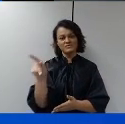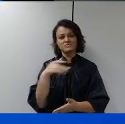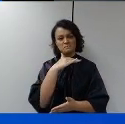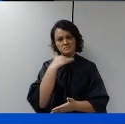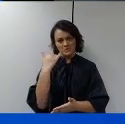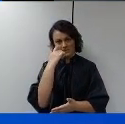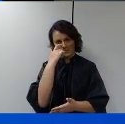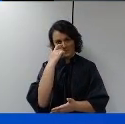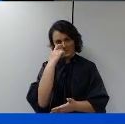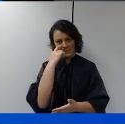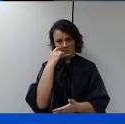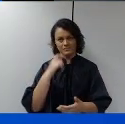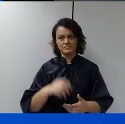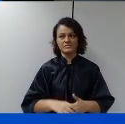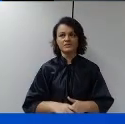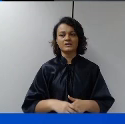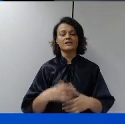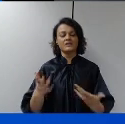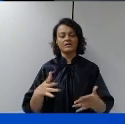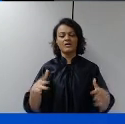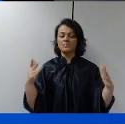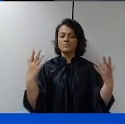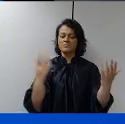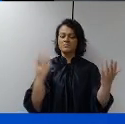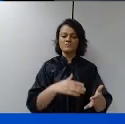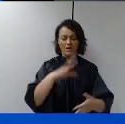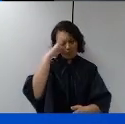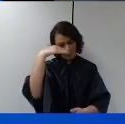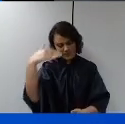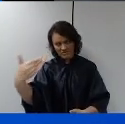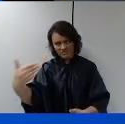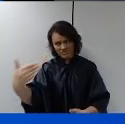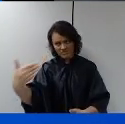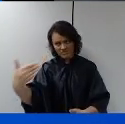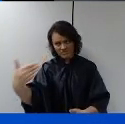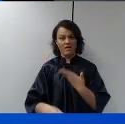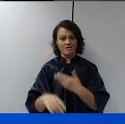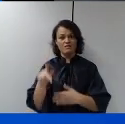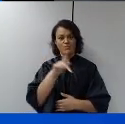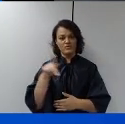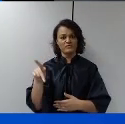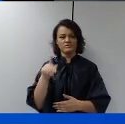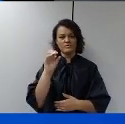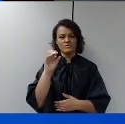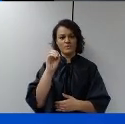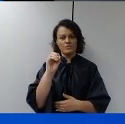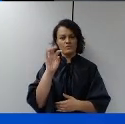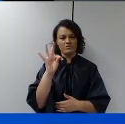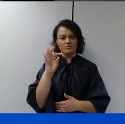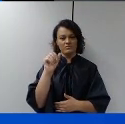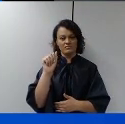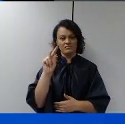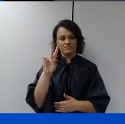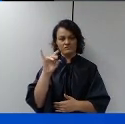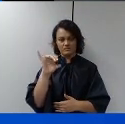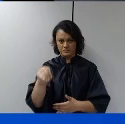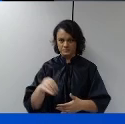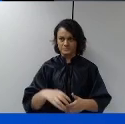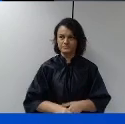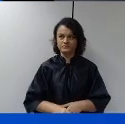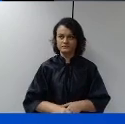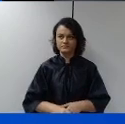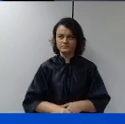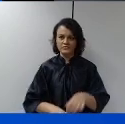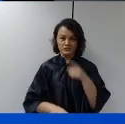uma justa homenagem ao professor Otávio de Oliveira Lobo. Acho que os senhores estão vendo